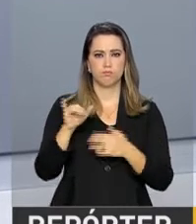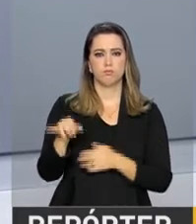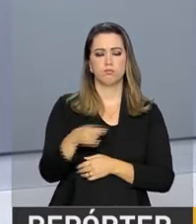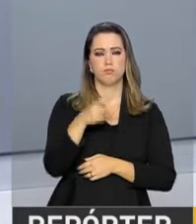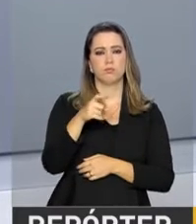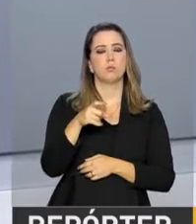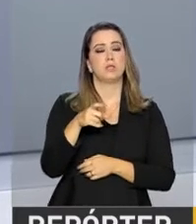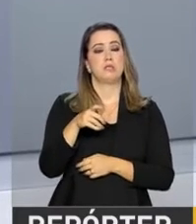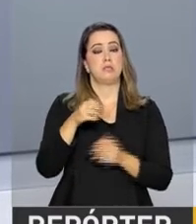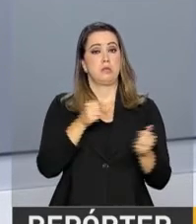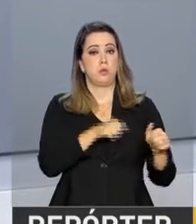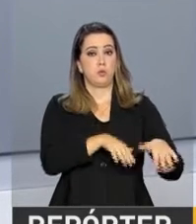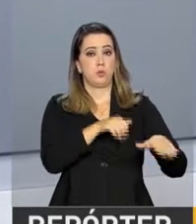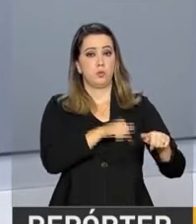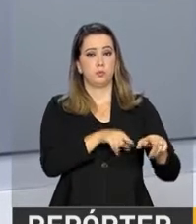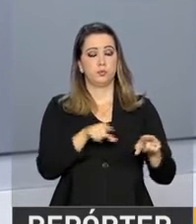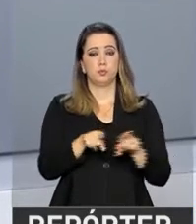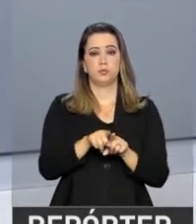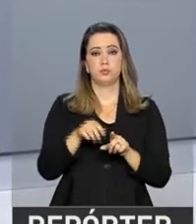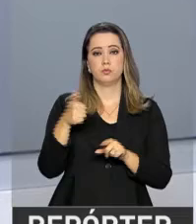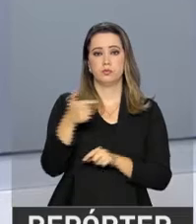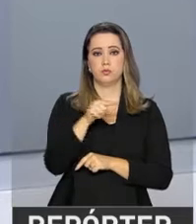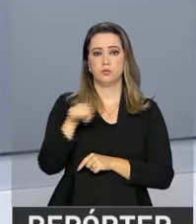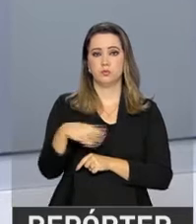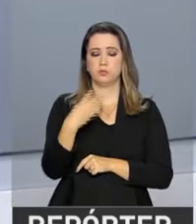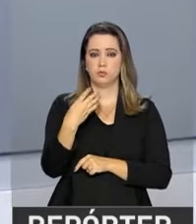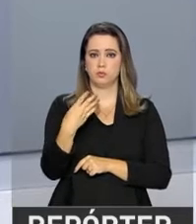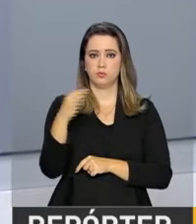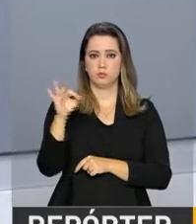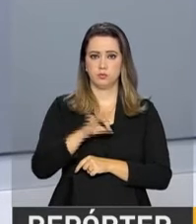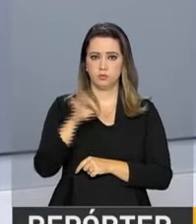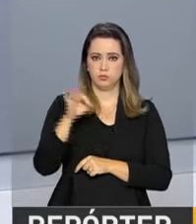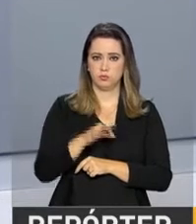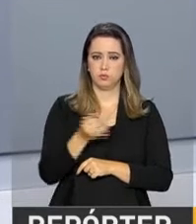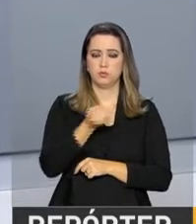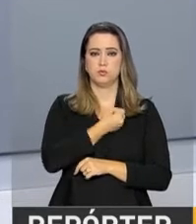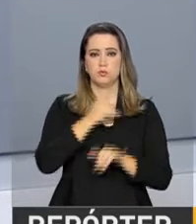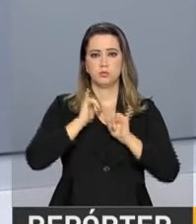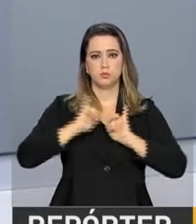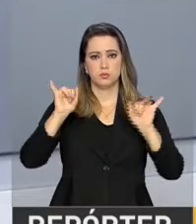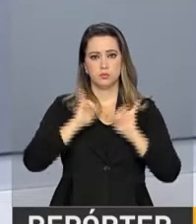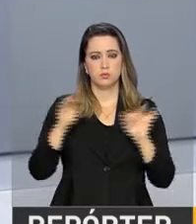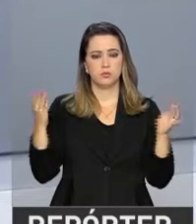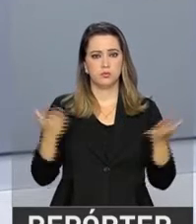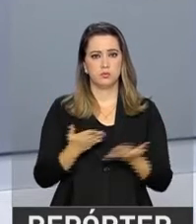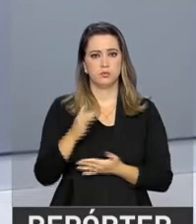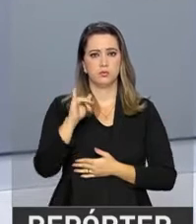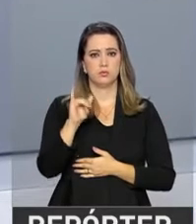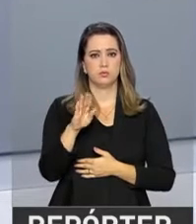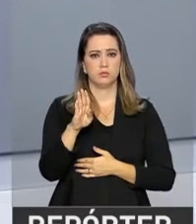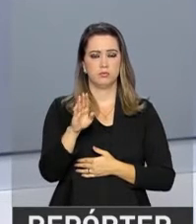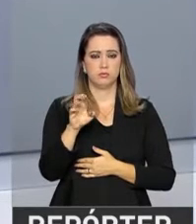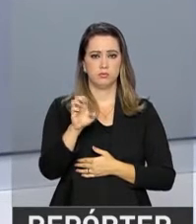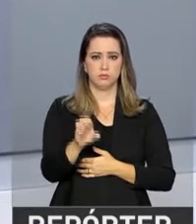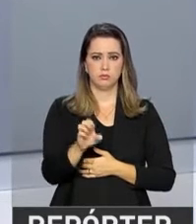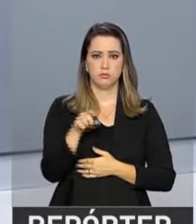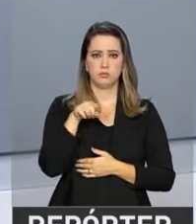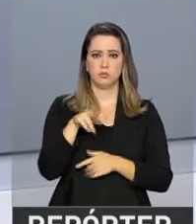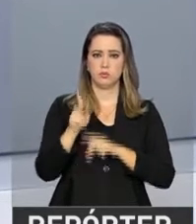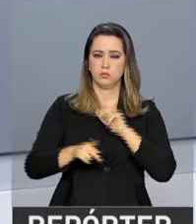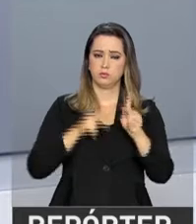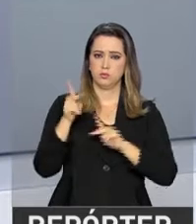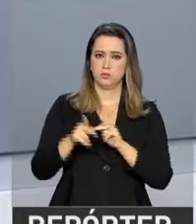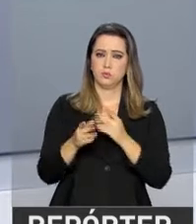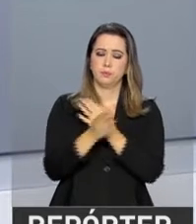de julho a setembro, que teve índice de 12,4%. Os dados foram divulgados hoje pelo IBGE. A